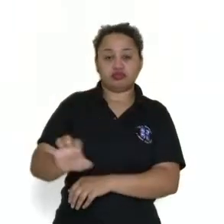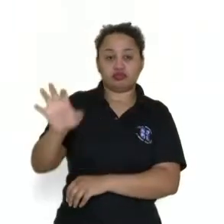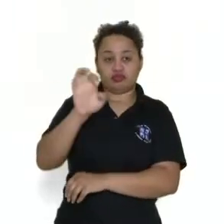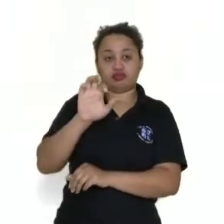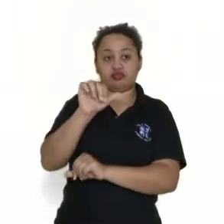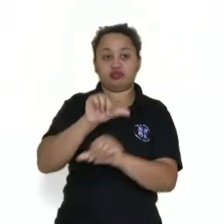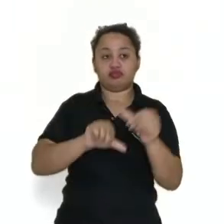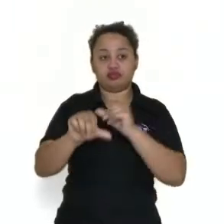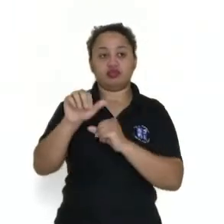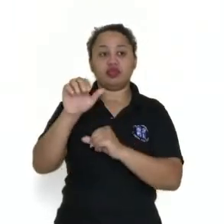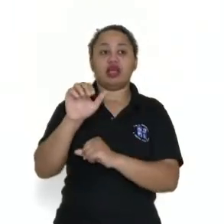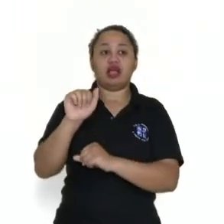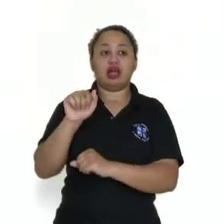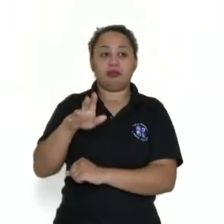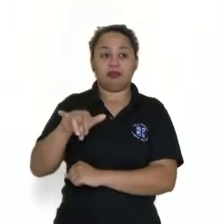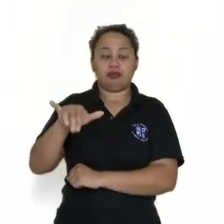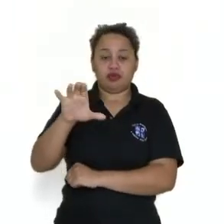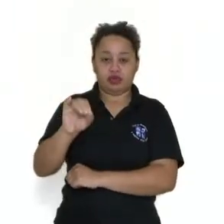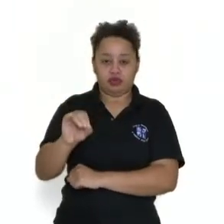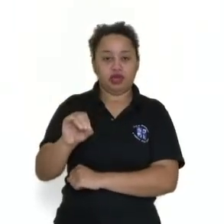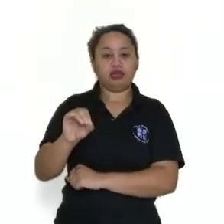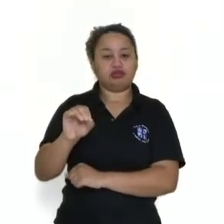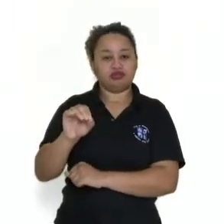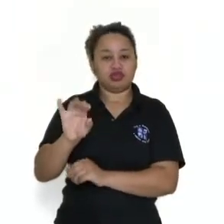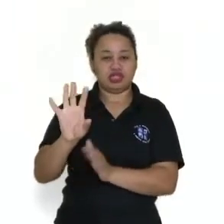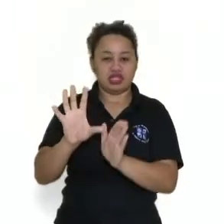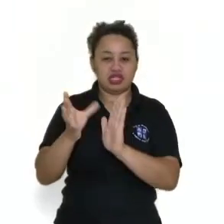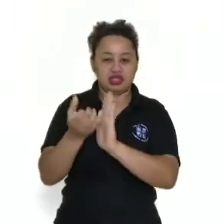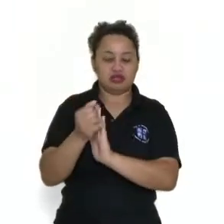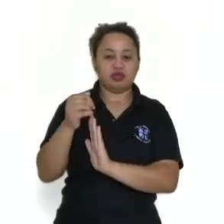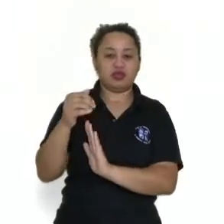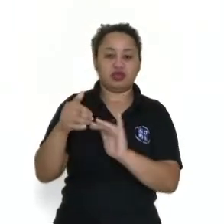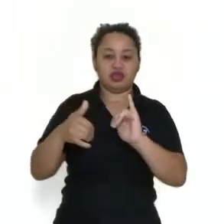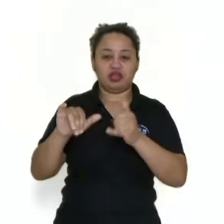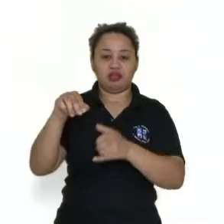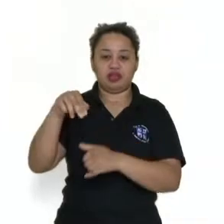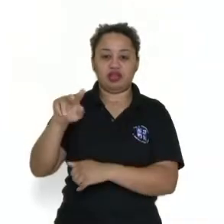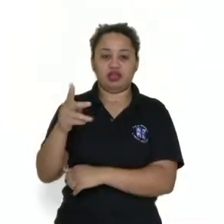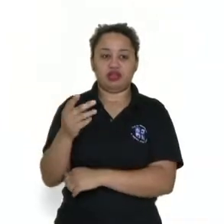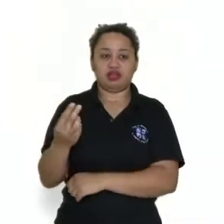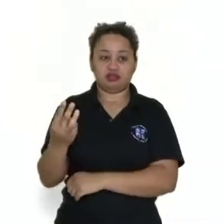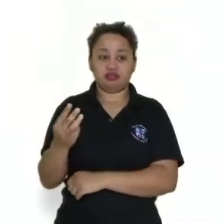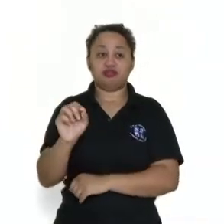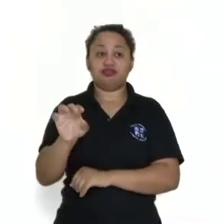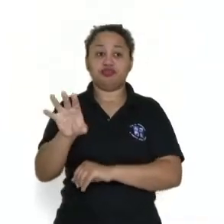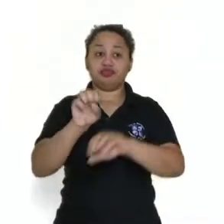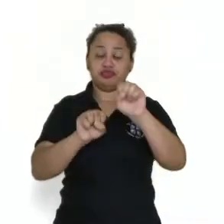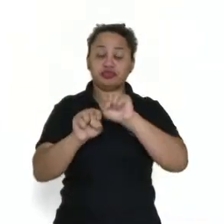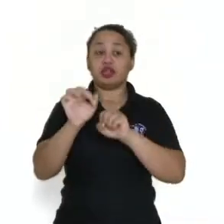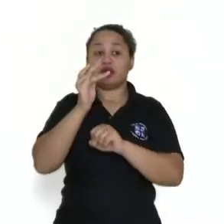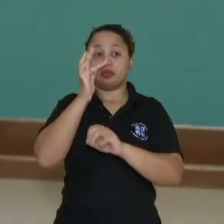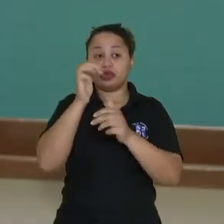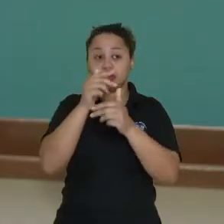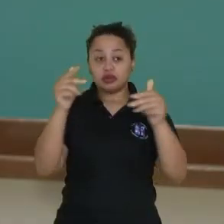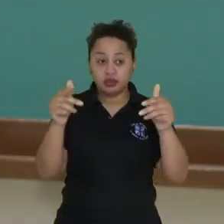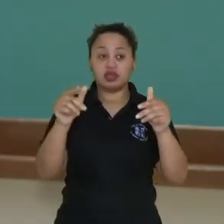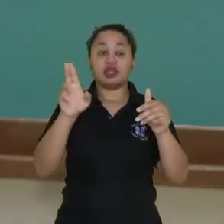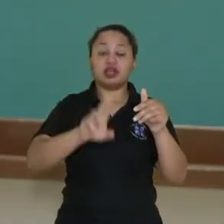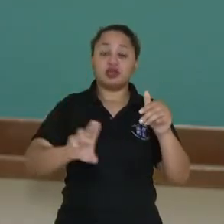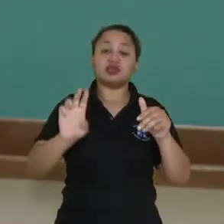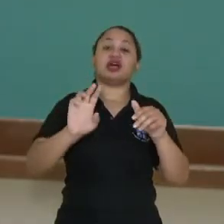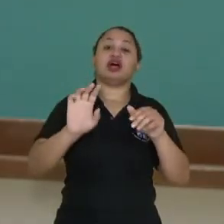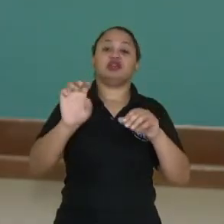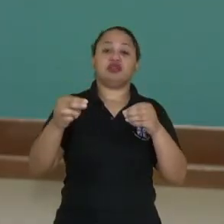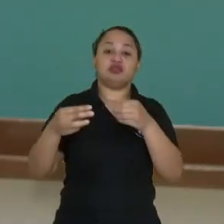símbolo químico é NH3, ok? Que pode ser absorvido pelas plantas e usada para fazer moléculas orgânicas. Aí sim,